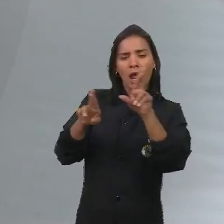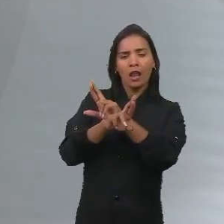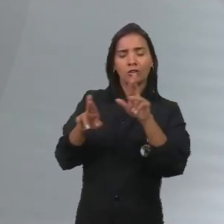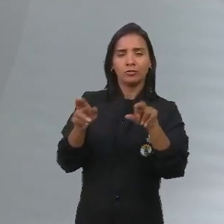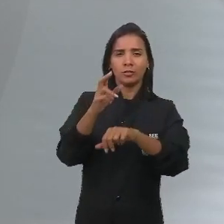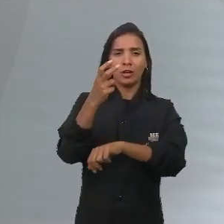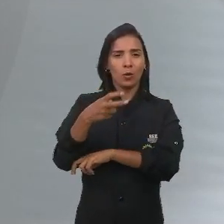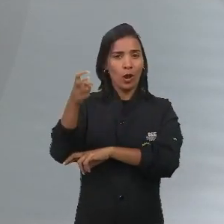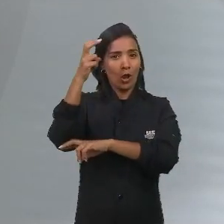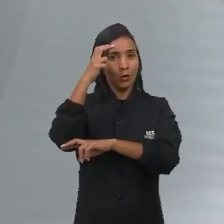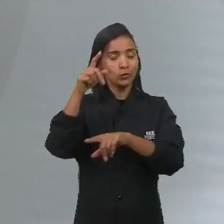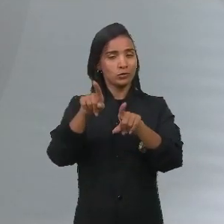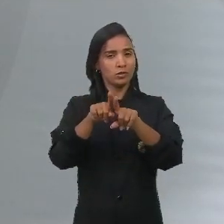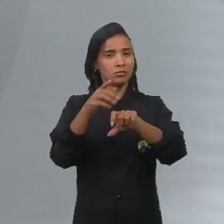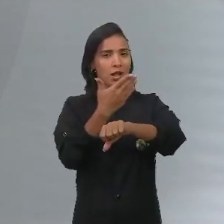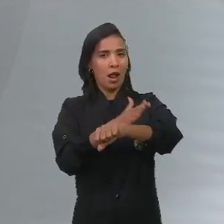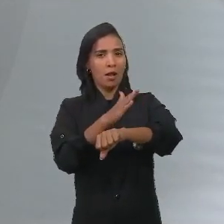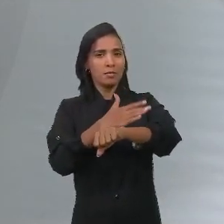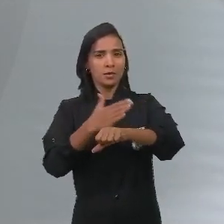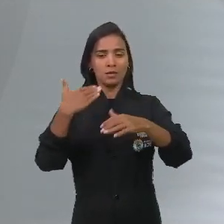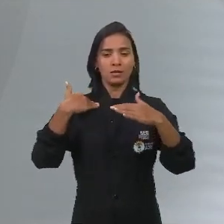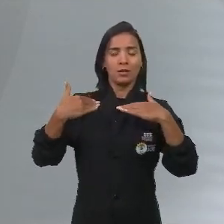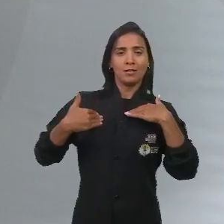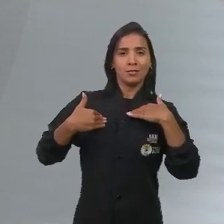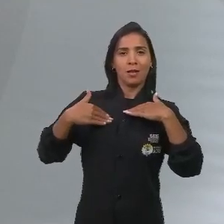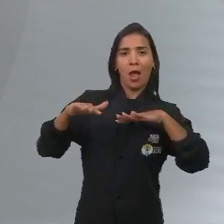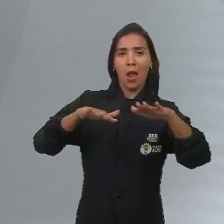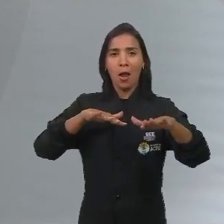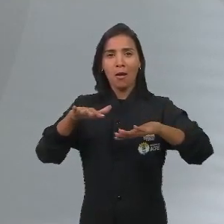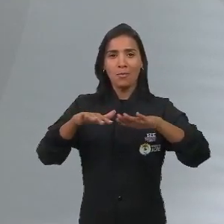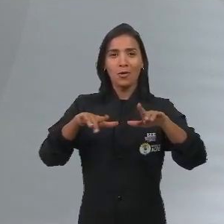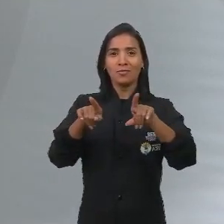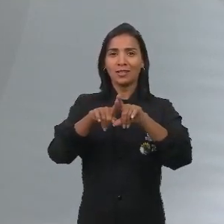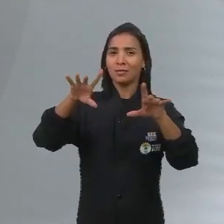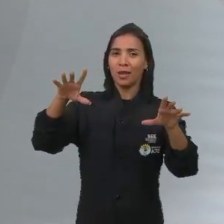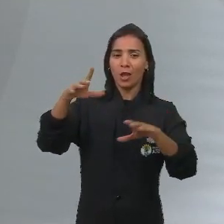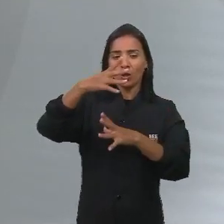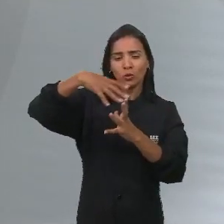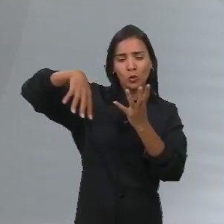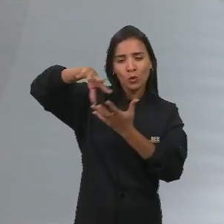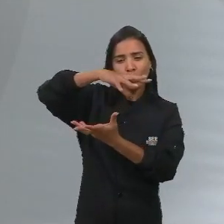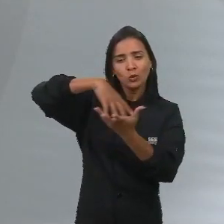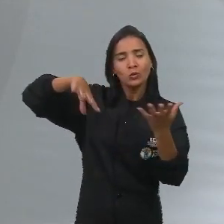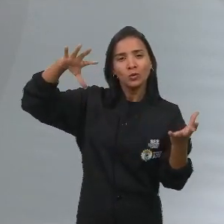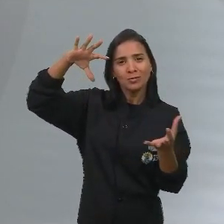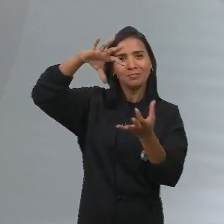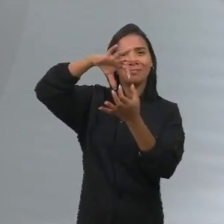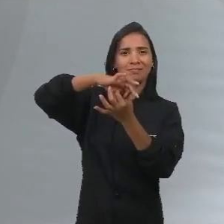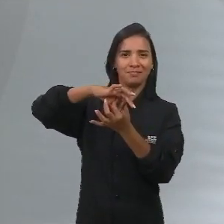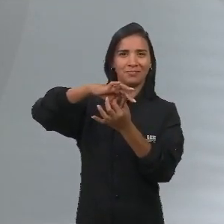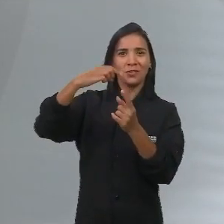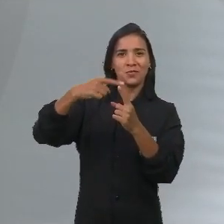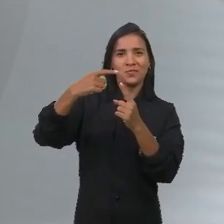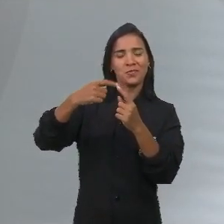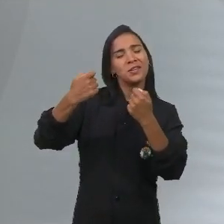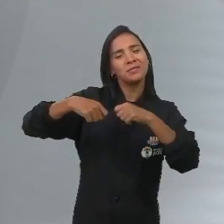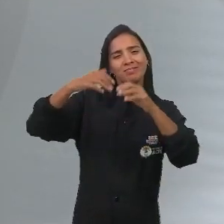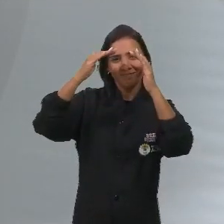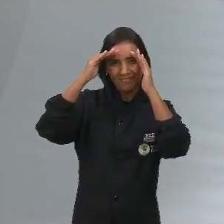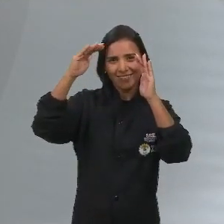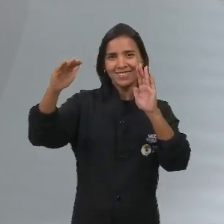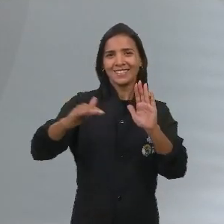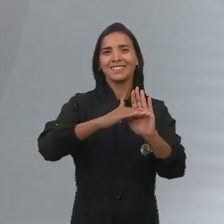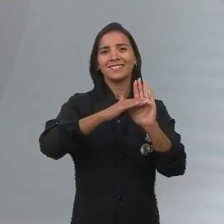prática corporal relaci ao movimento relacionada ao contexto escolar a gente vai respeitar entender